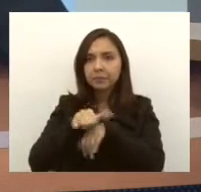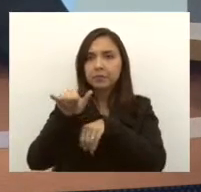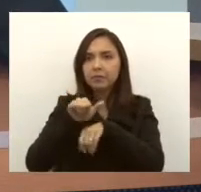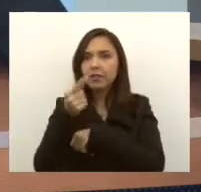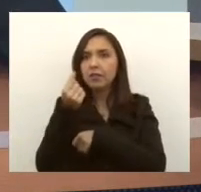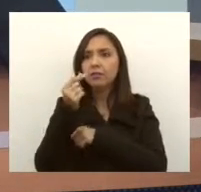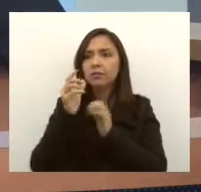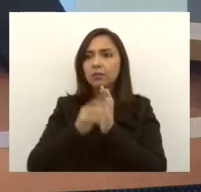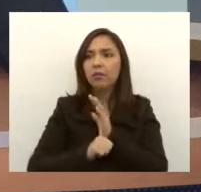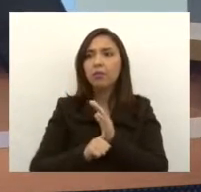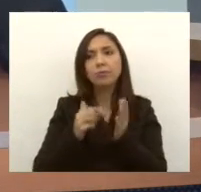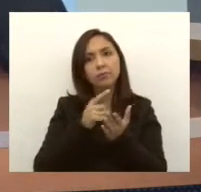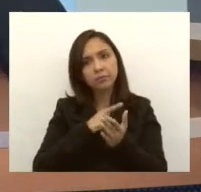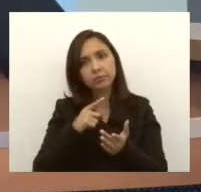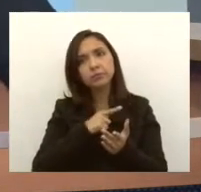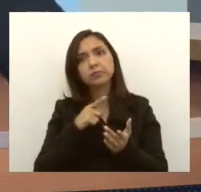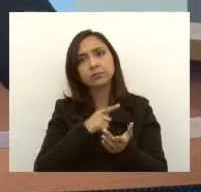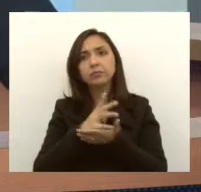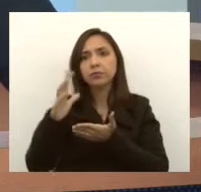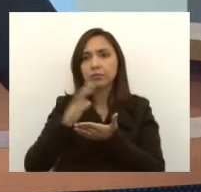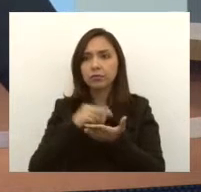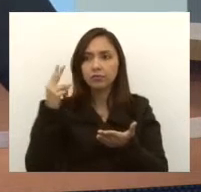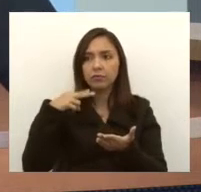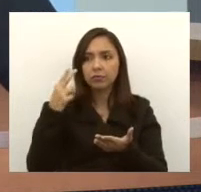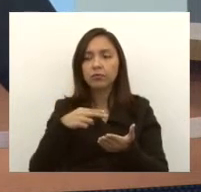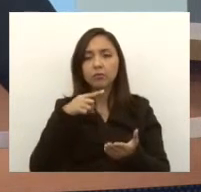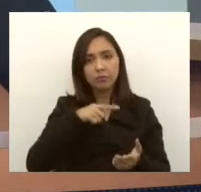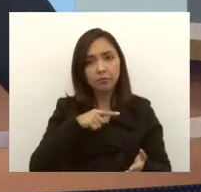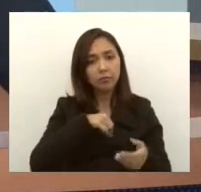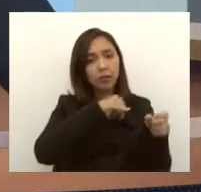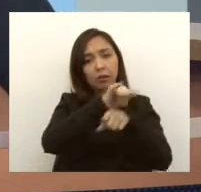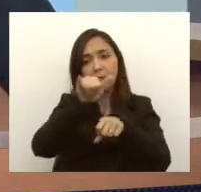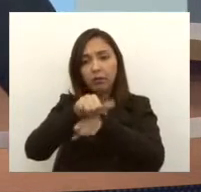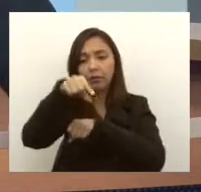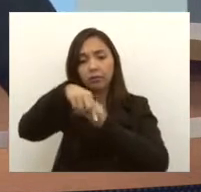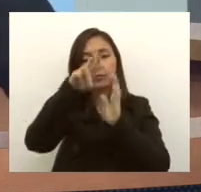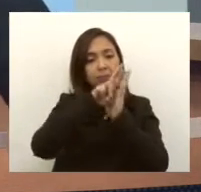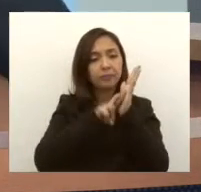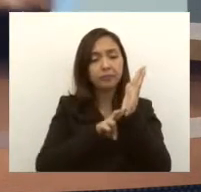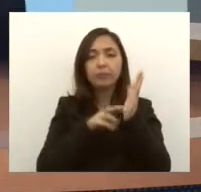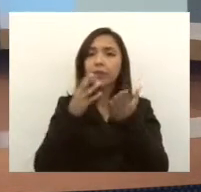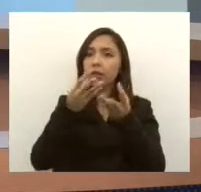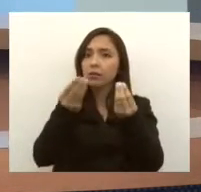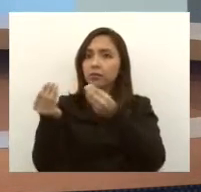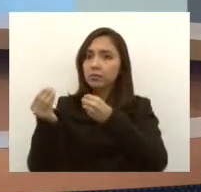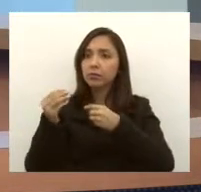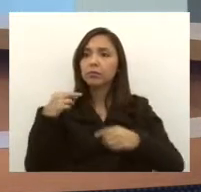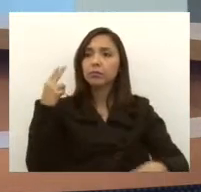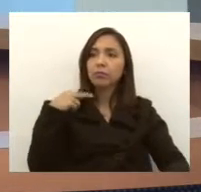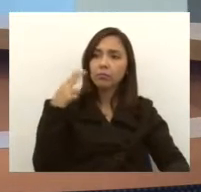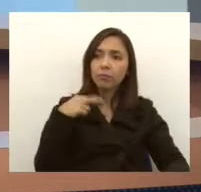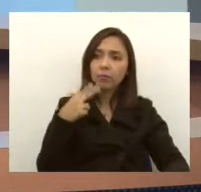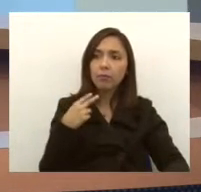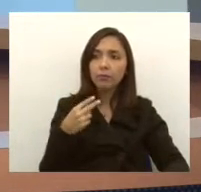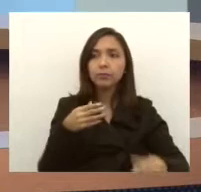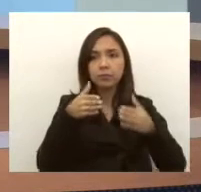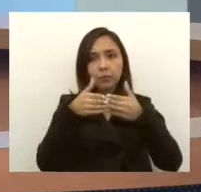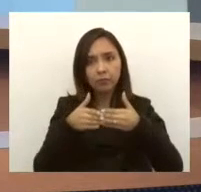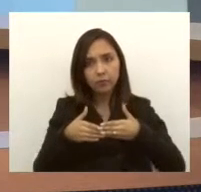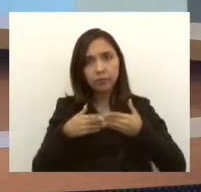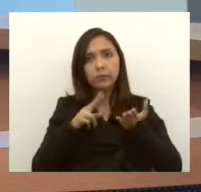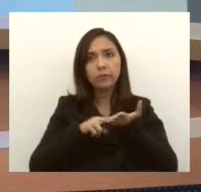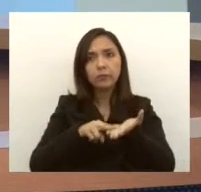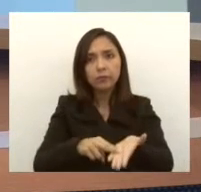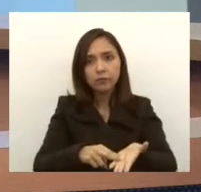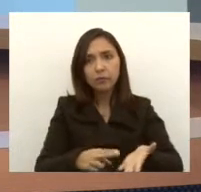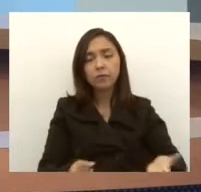tem vereador que está dando calote no regimento. Boa parte dos vereadores pede para